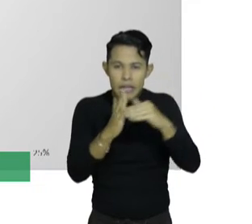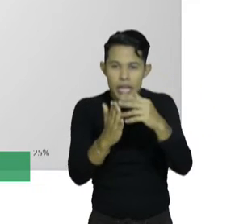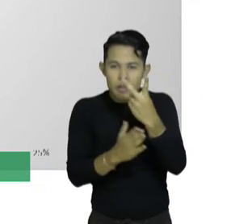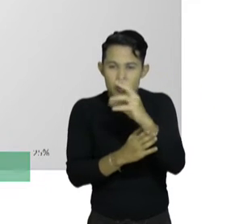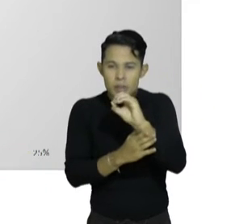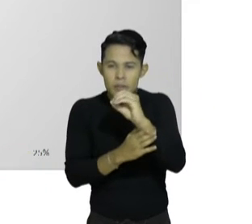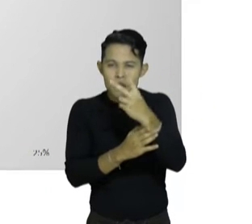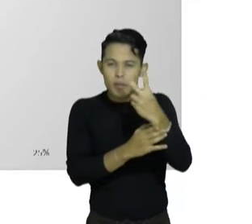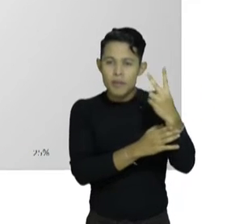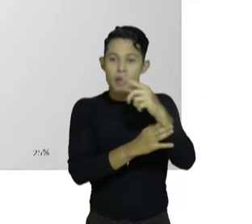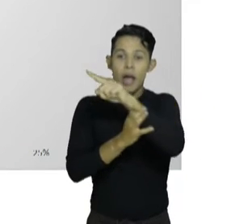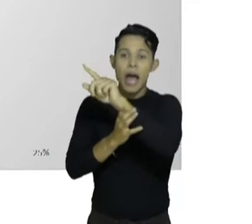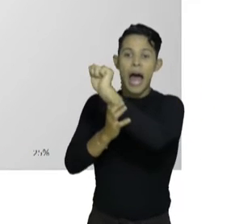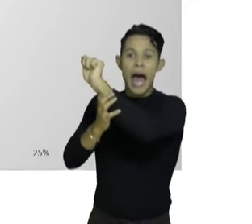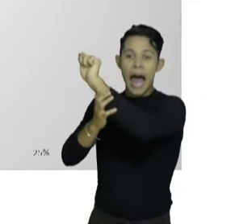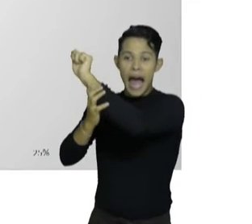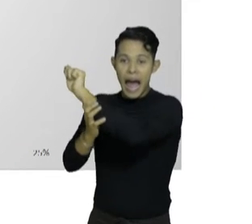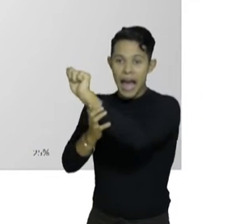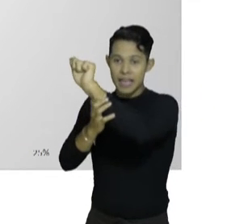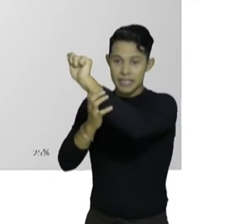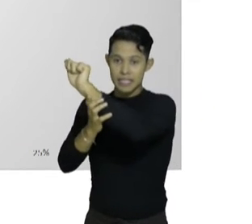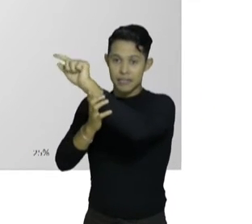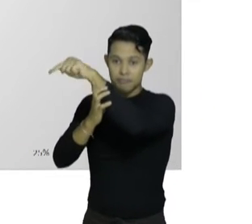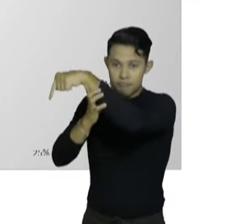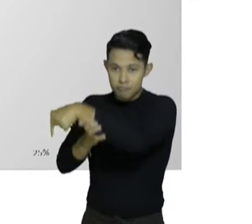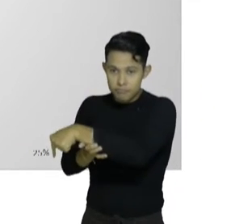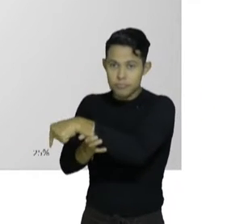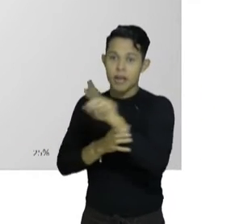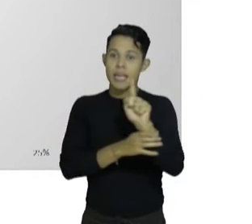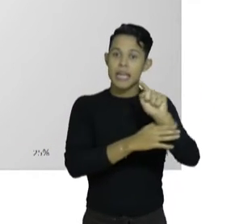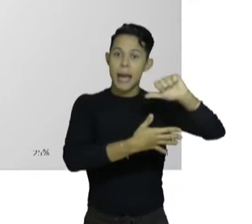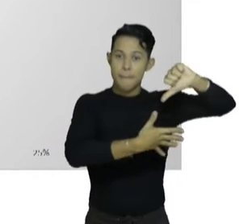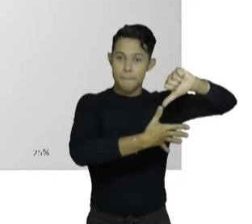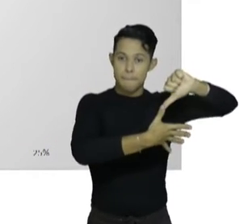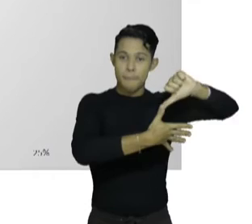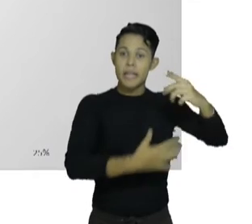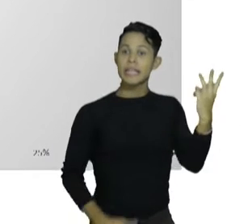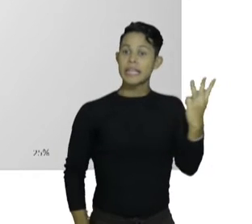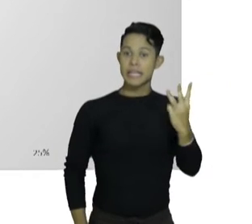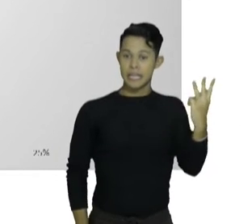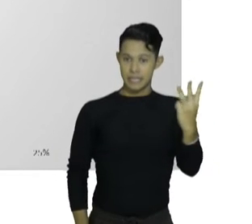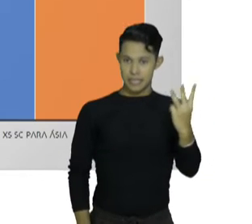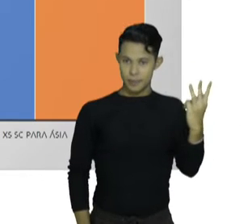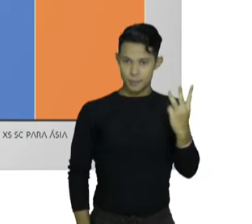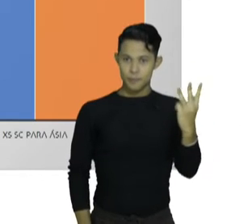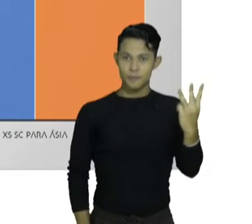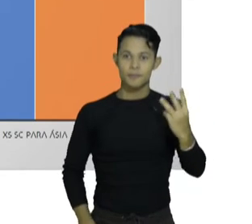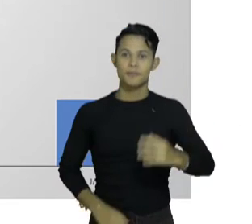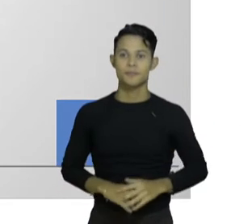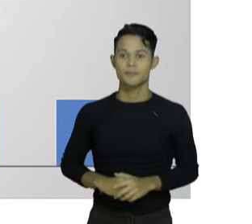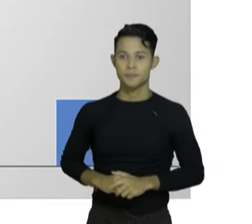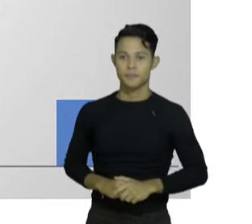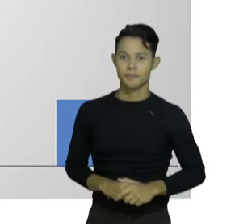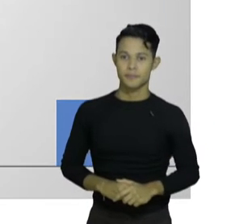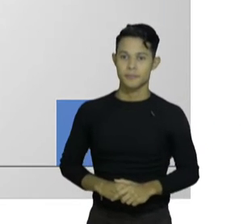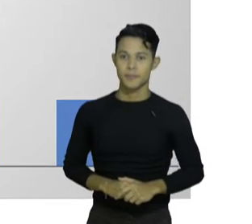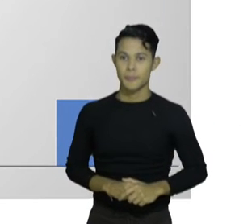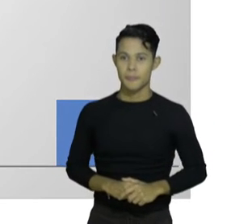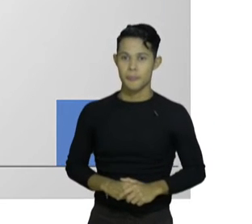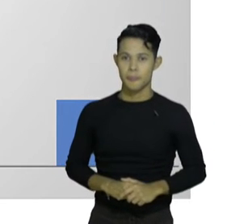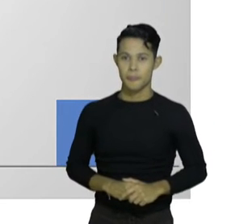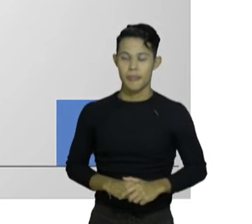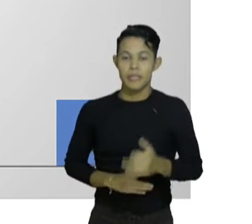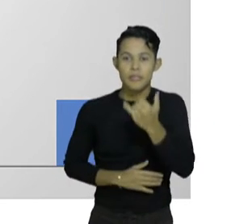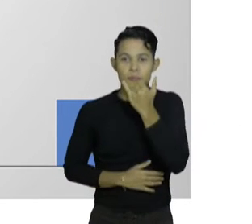Ásia tava lá embaixo e a América do Sul passou para terceiro lugar eh ah